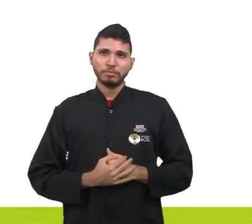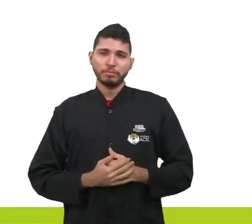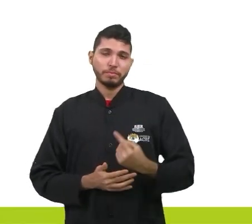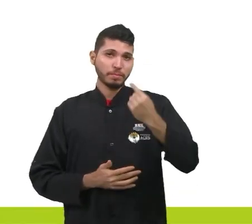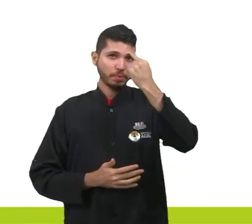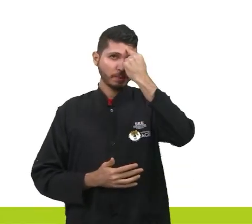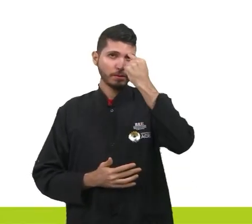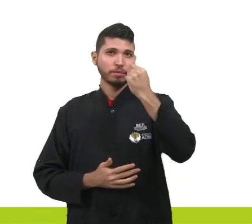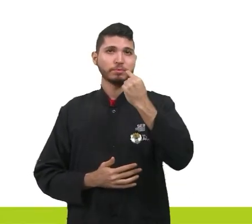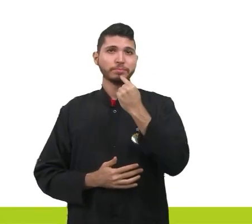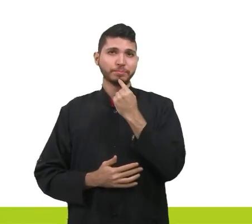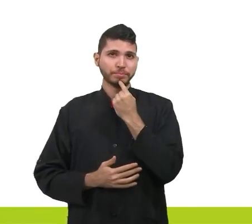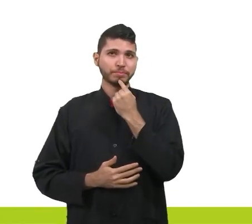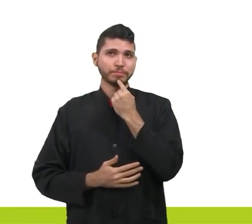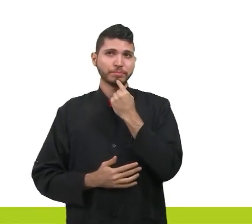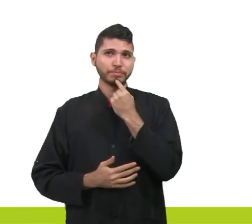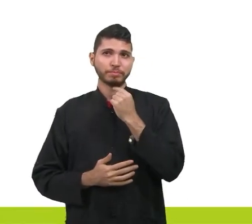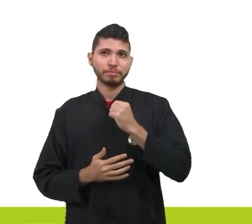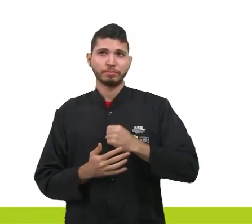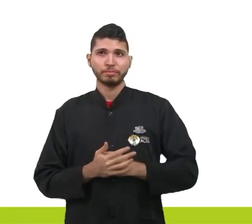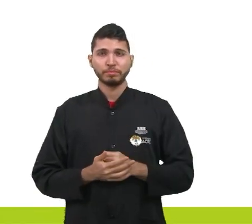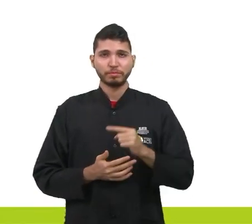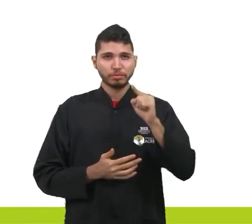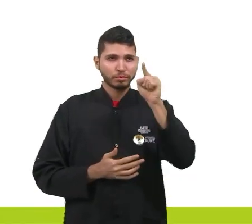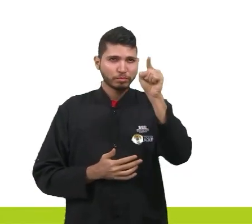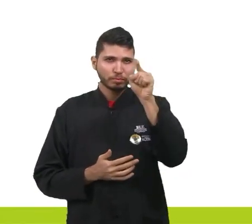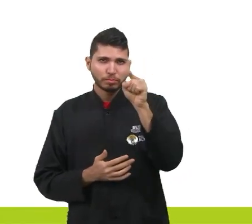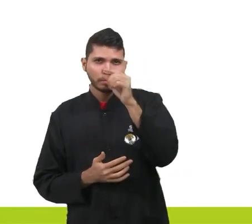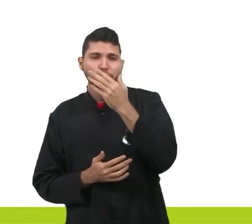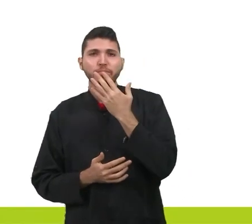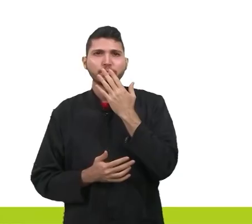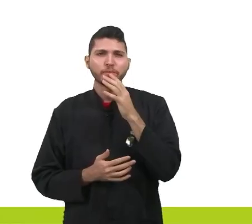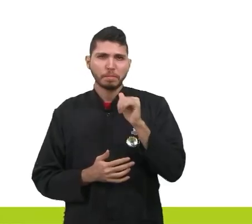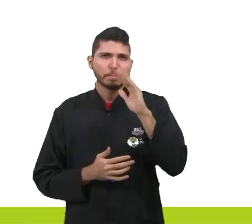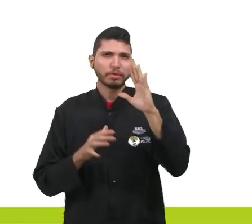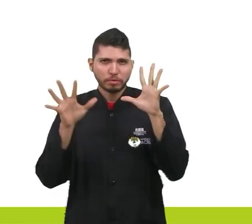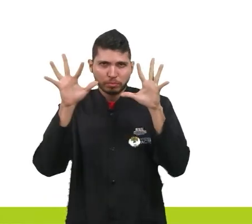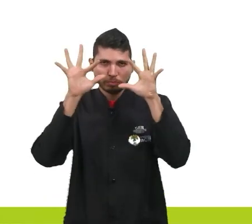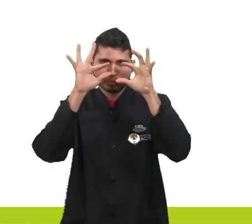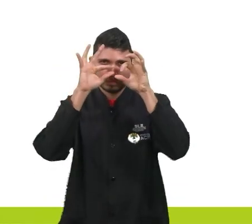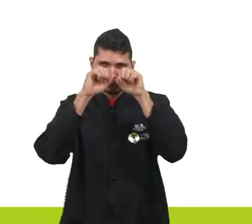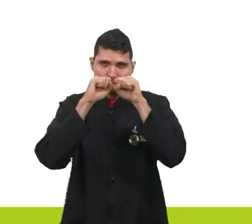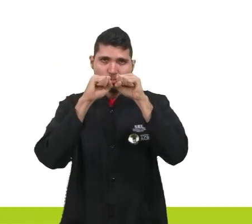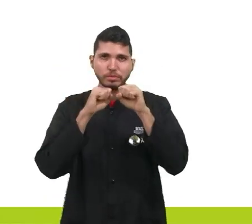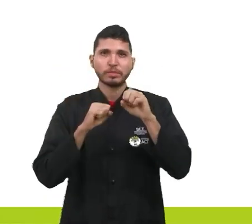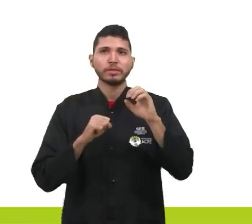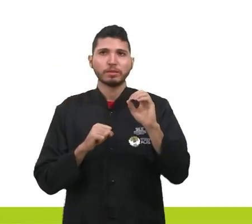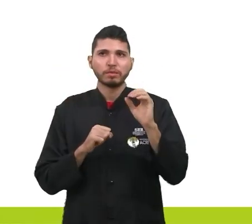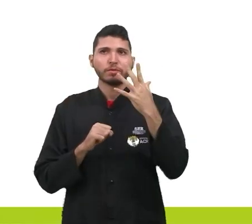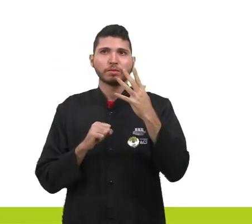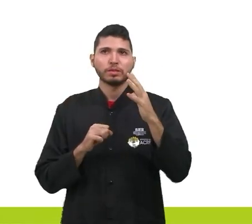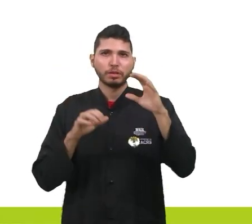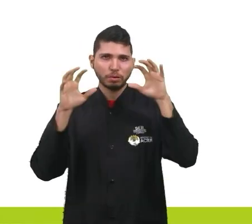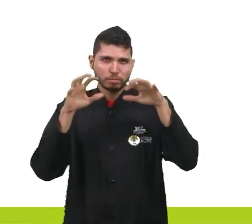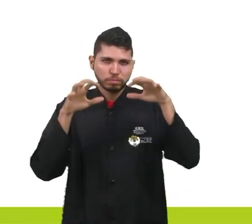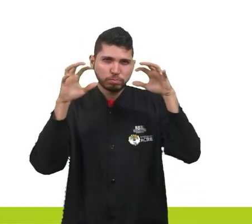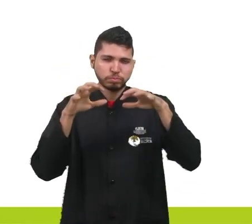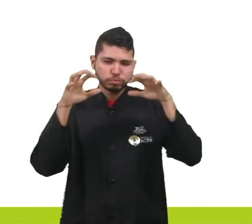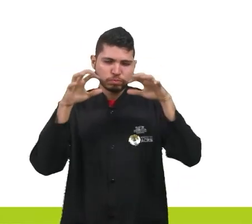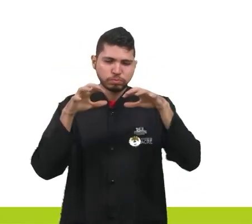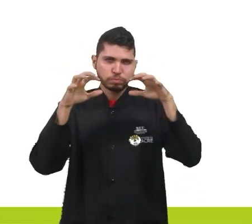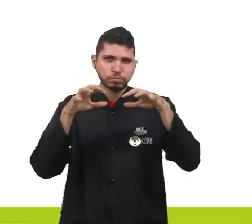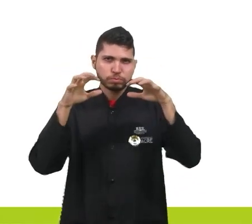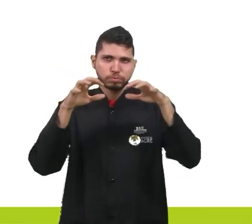imagem mostra que os pontos mais escuros é onde nós temos a ocorrência dessa chuva